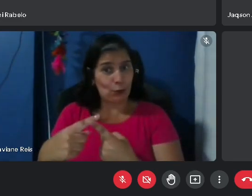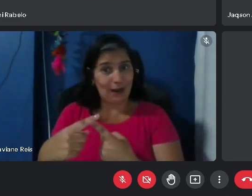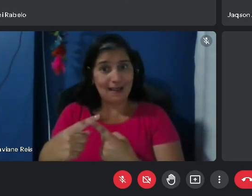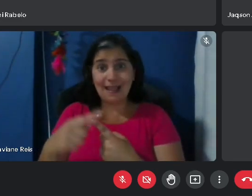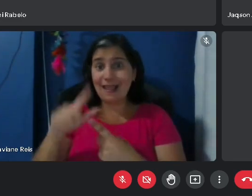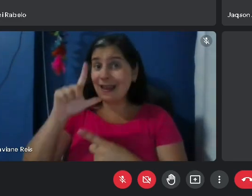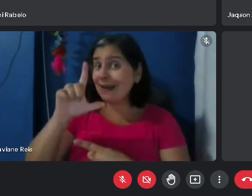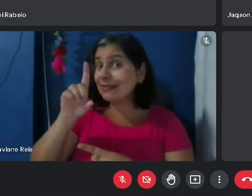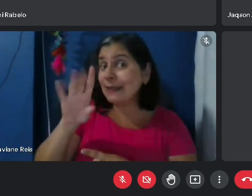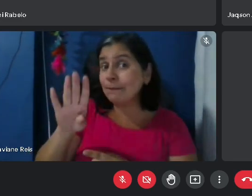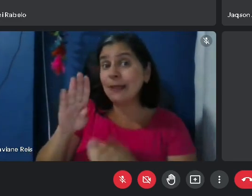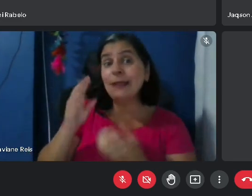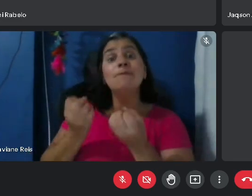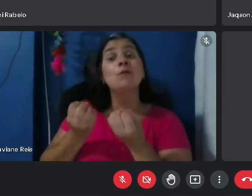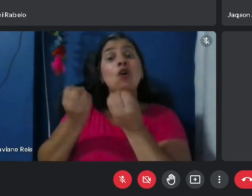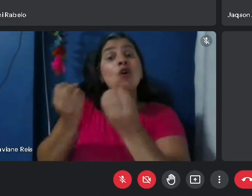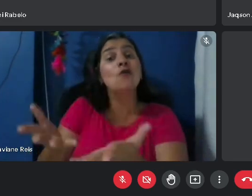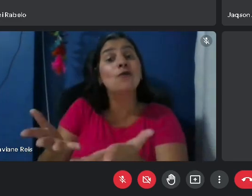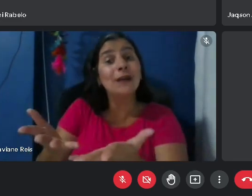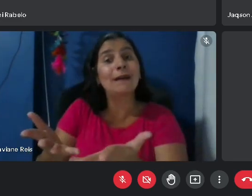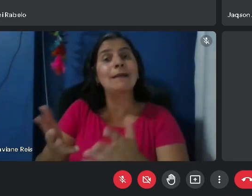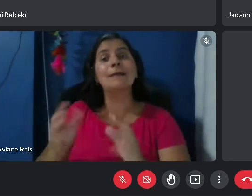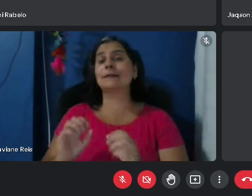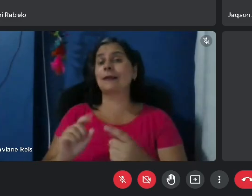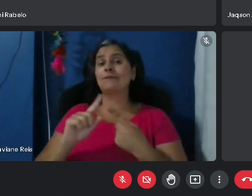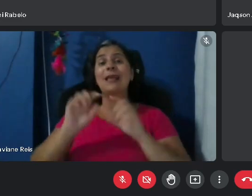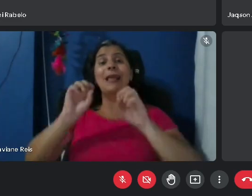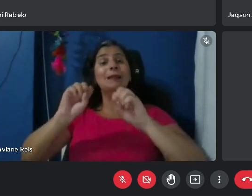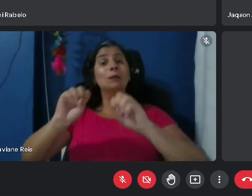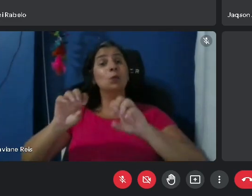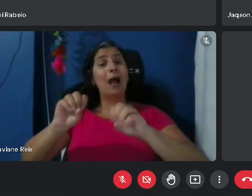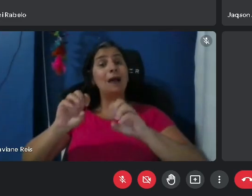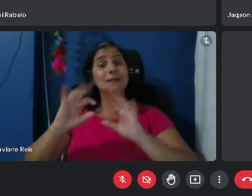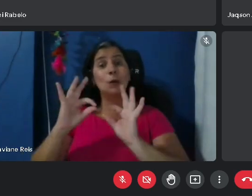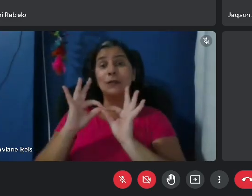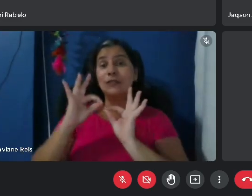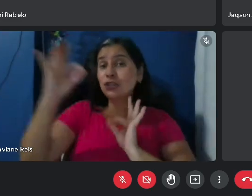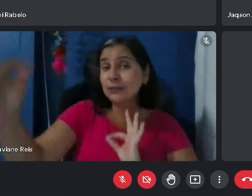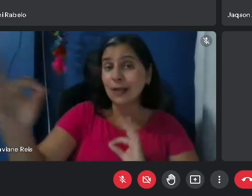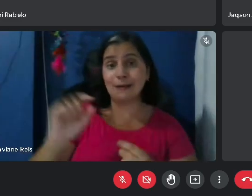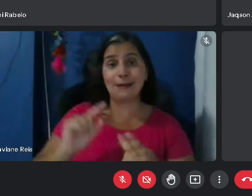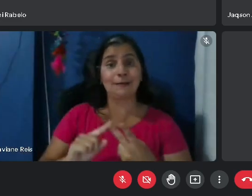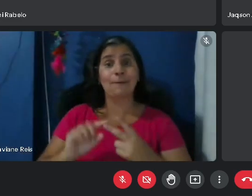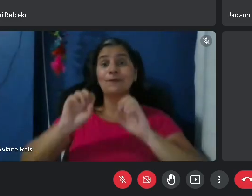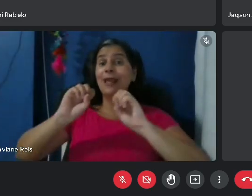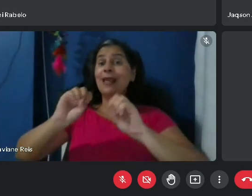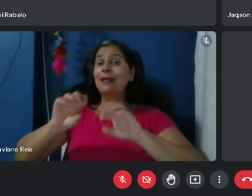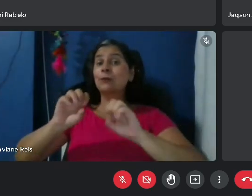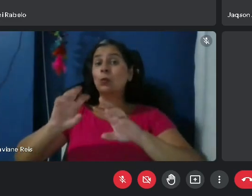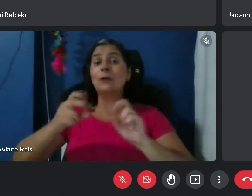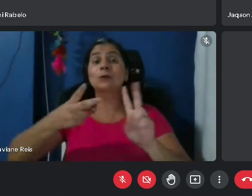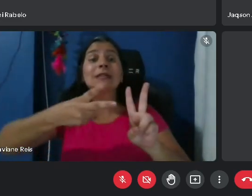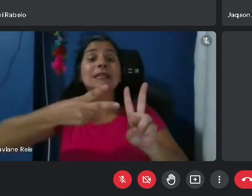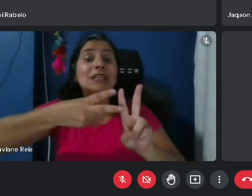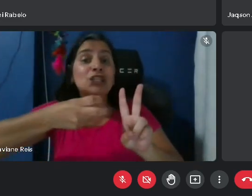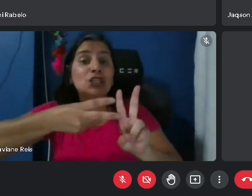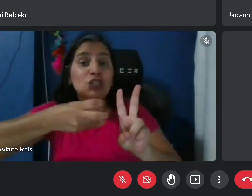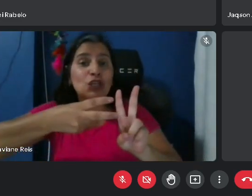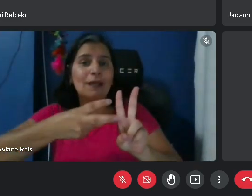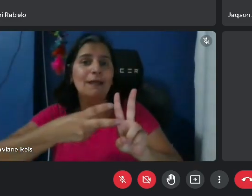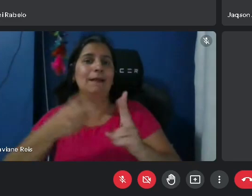da L1, quais as estruturas que nós iremos oferecer. Também sobre a questão do ensino à